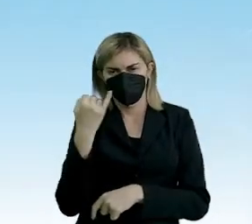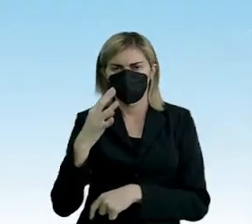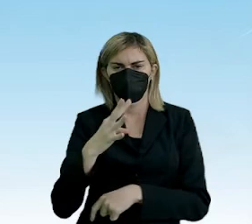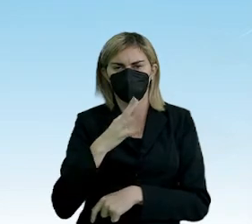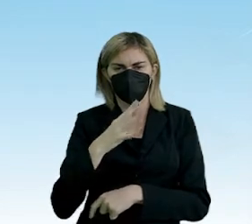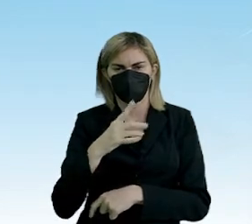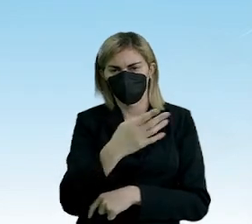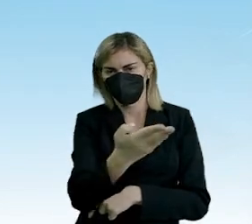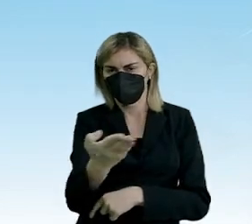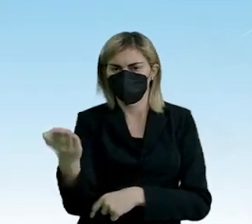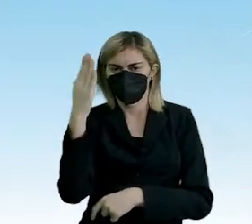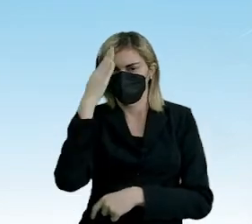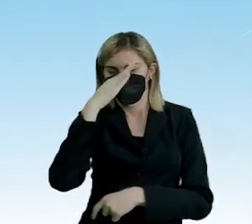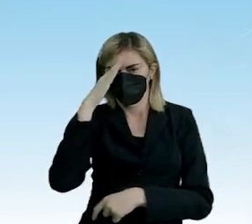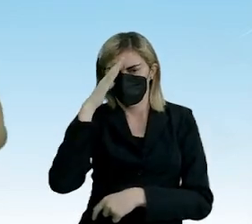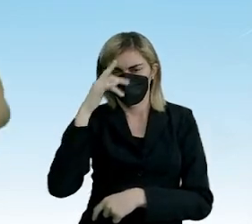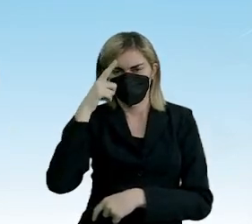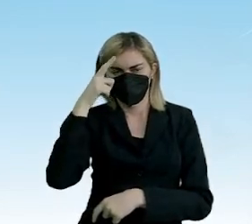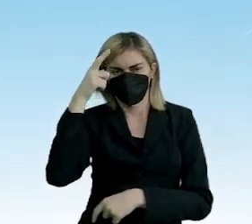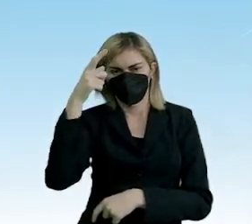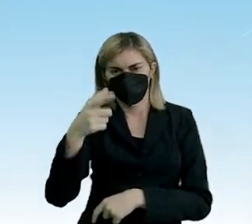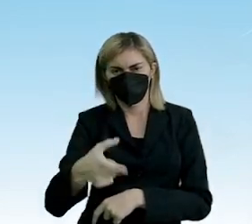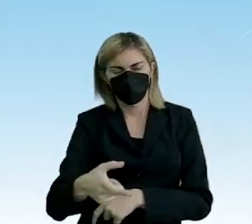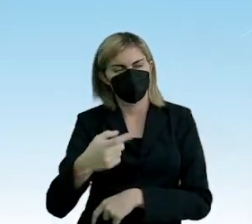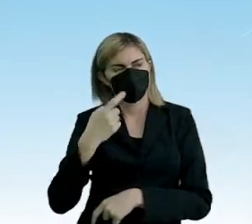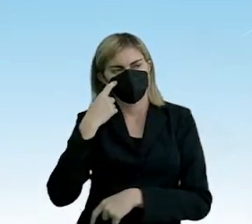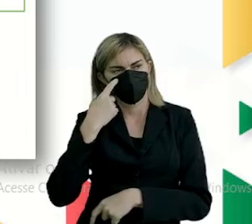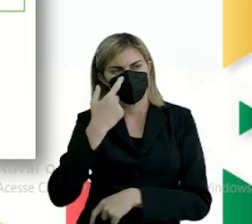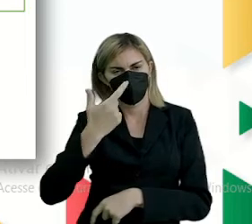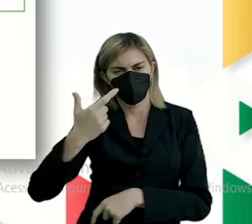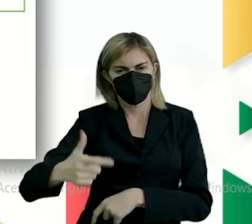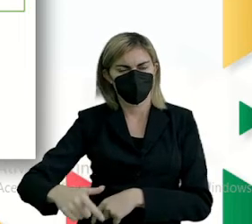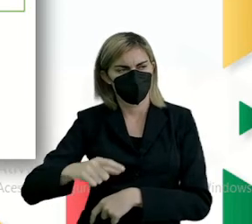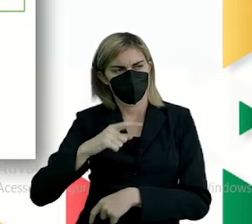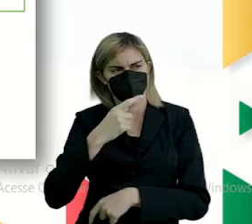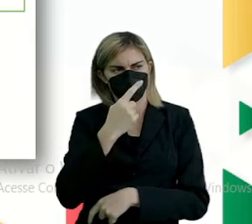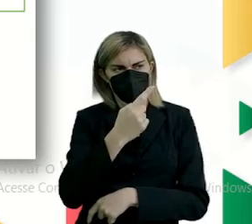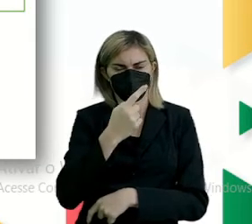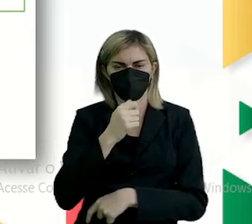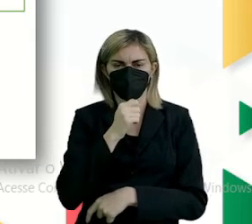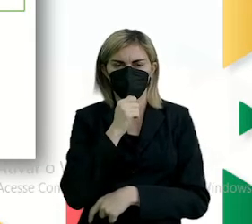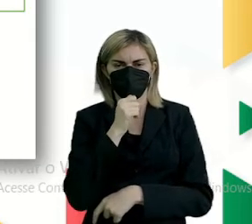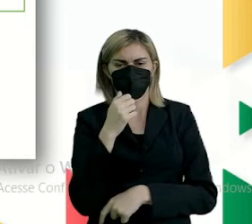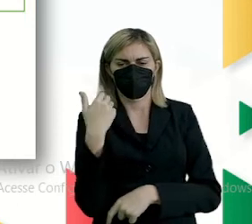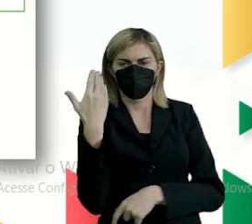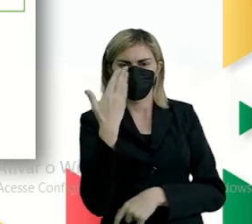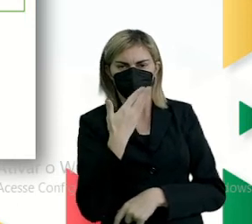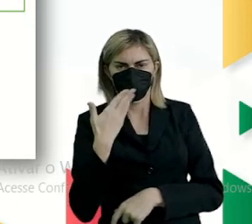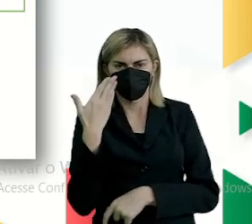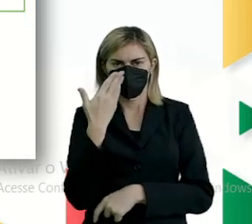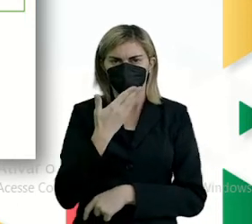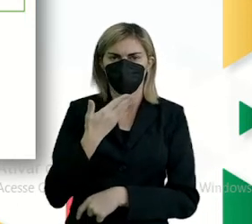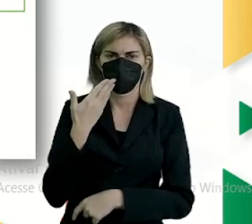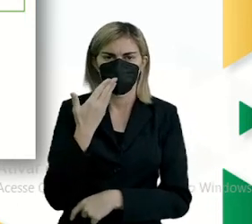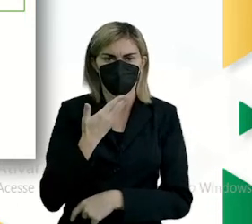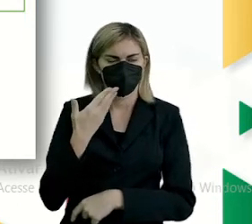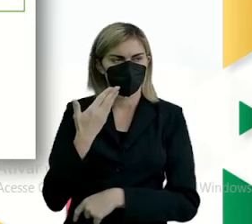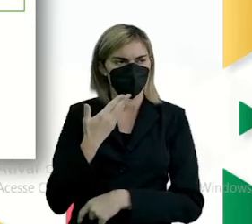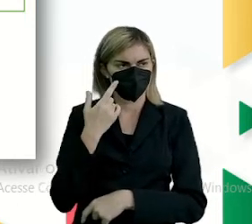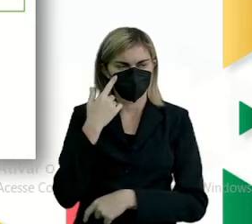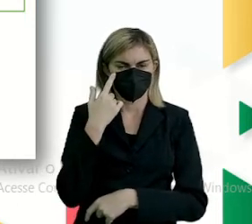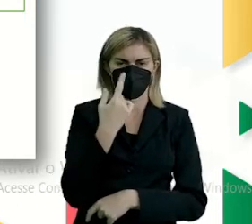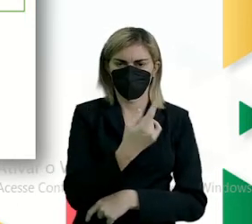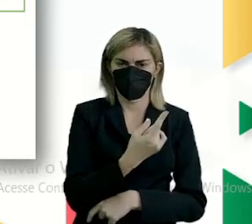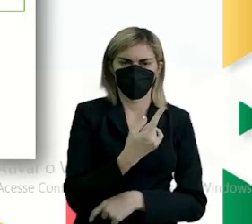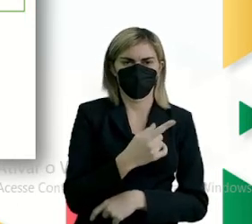você entenda a intencionalidade. Olha essa outra, vamos ver, sem açúcar, veja